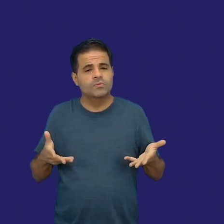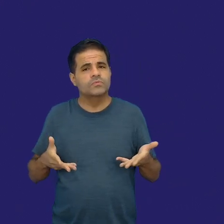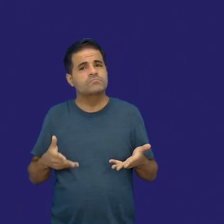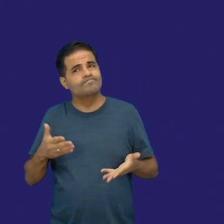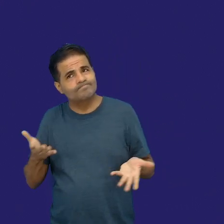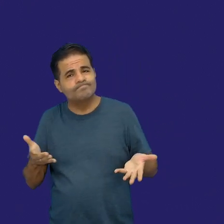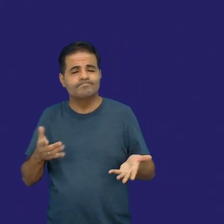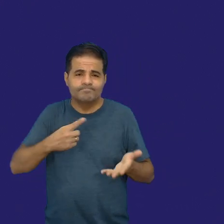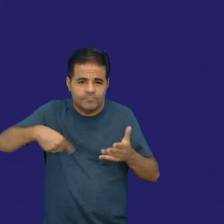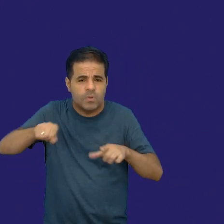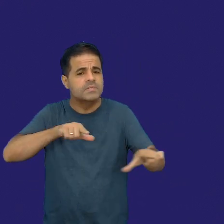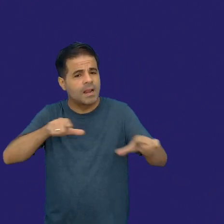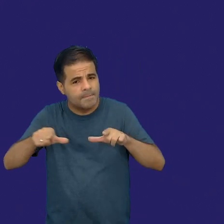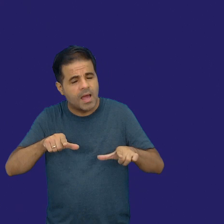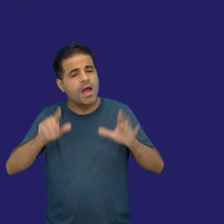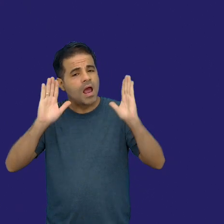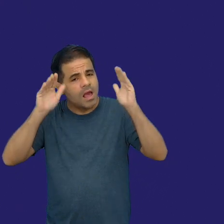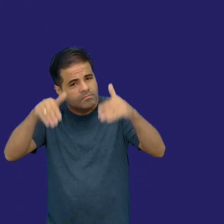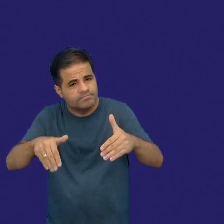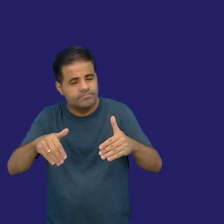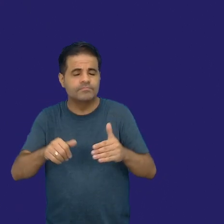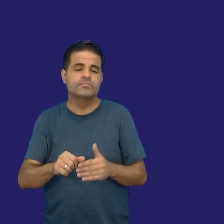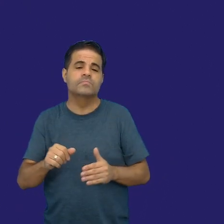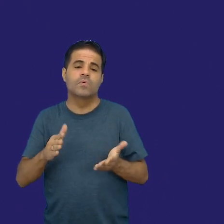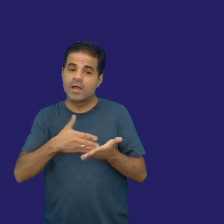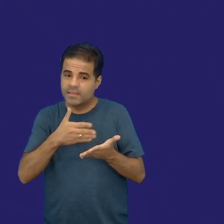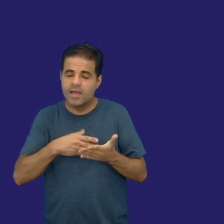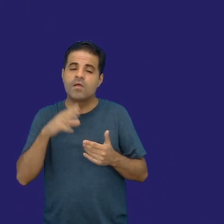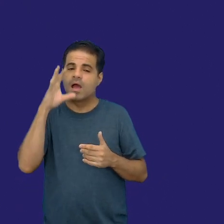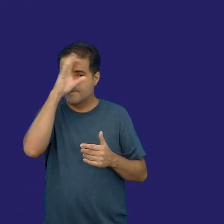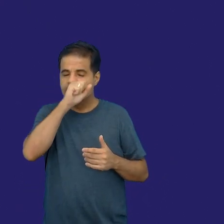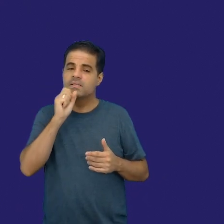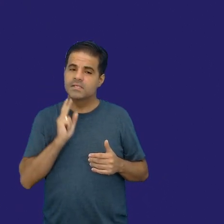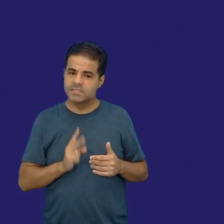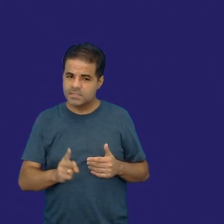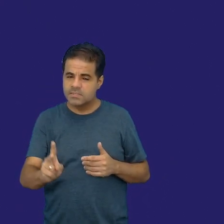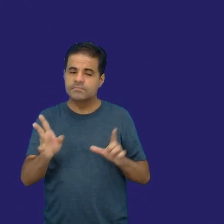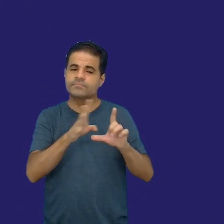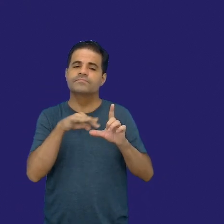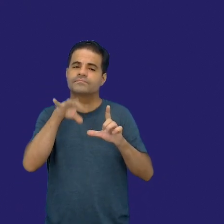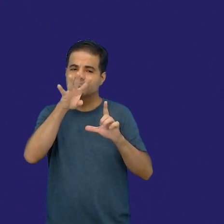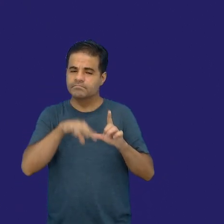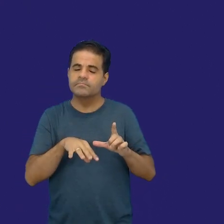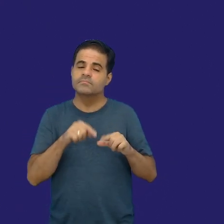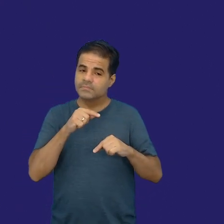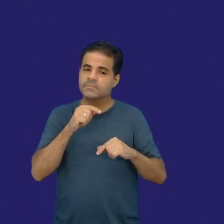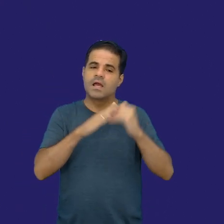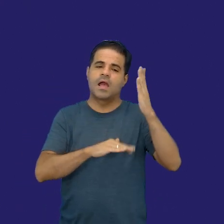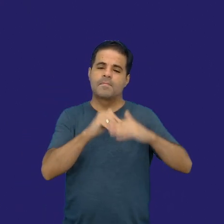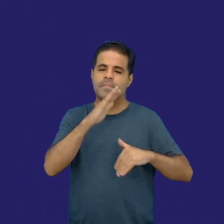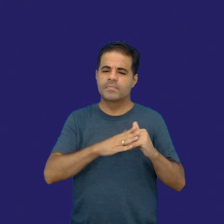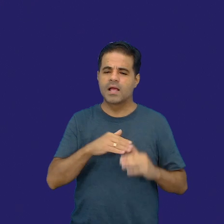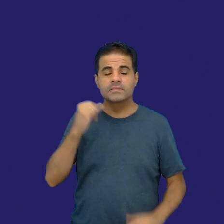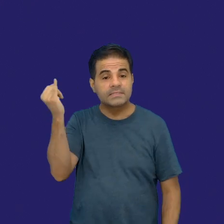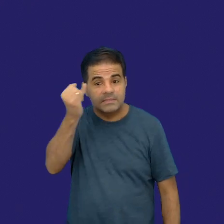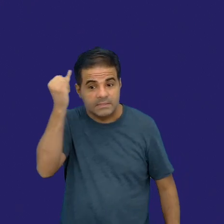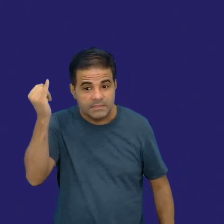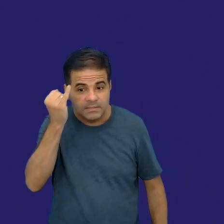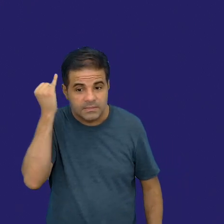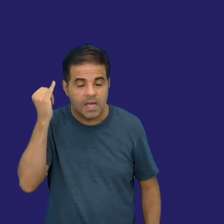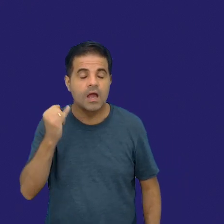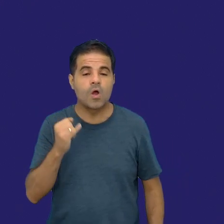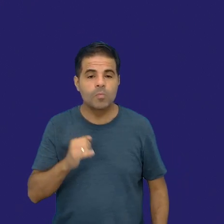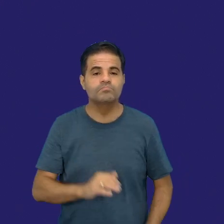gente trabalha em cima delas, e o Caderno Aprender Sempre é feito em cima dessa matriz de habilidades essenciais.